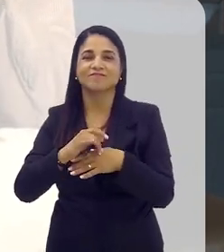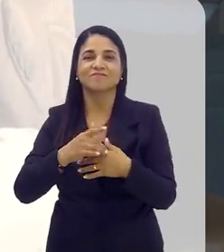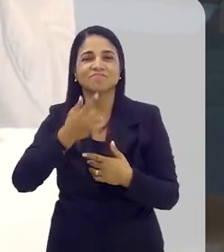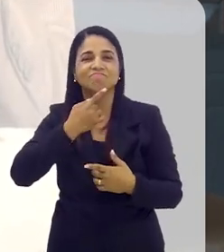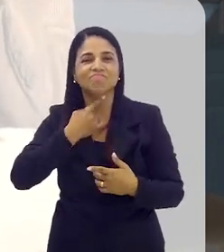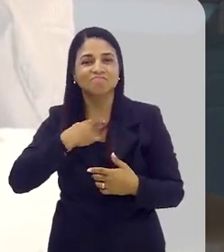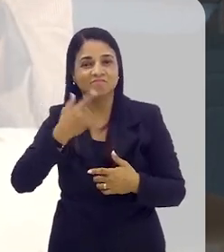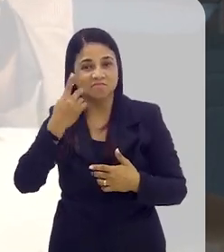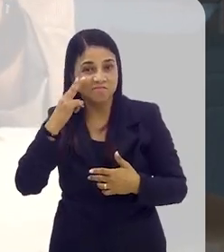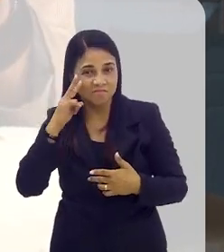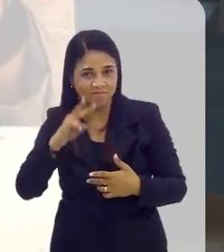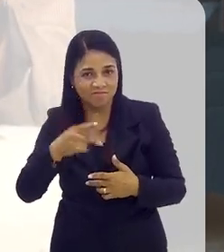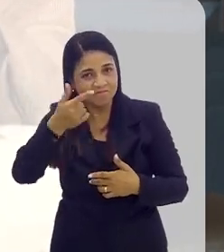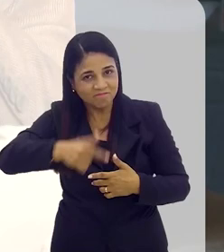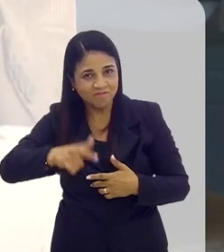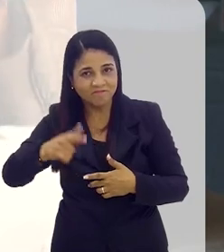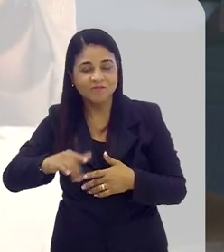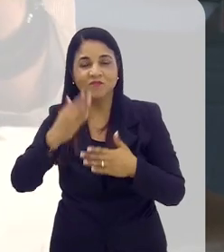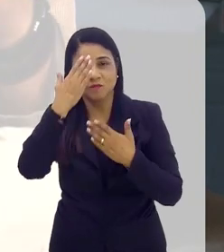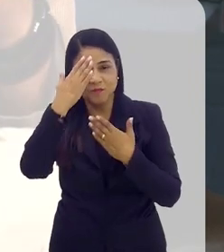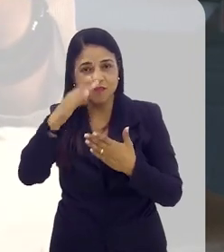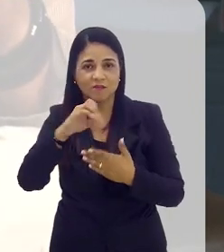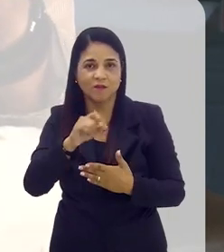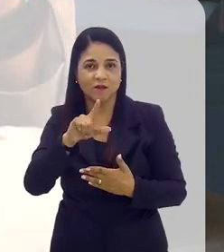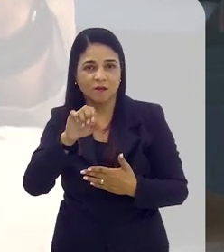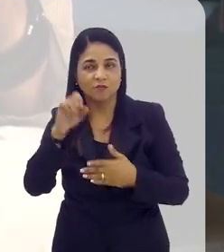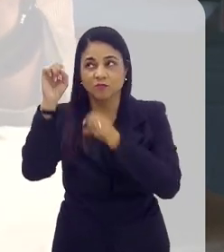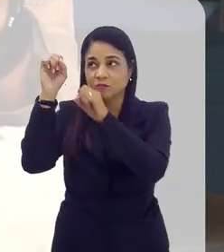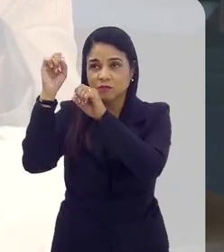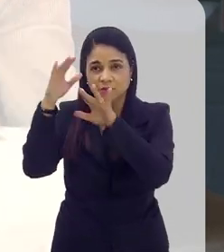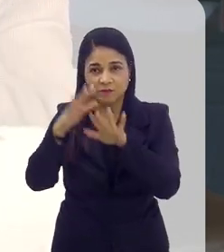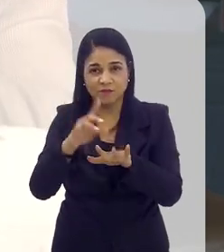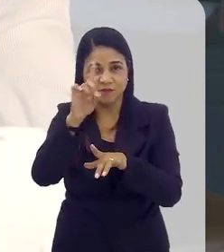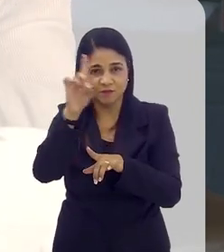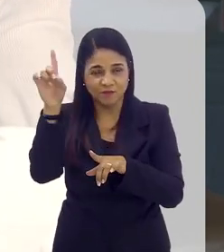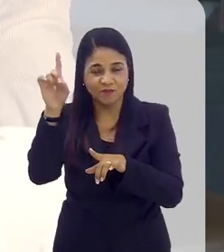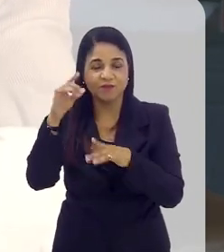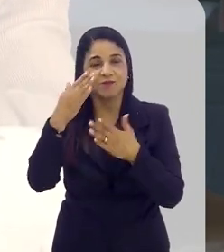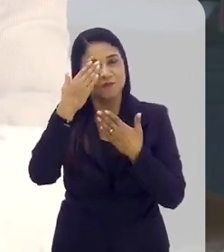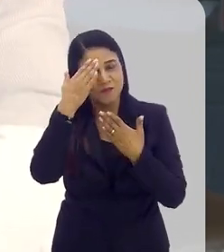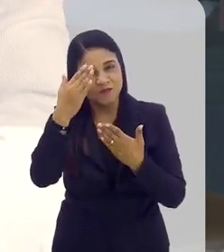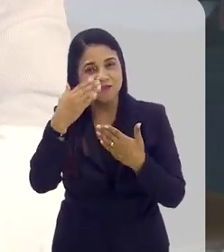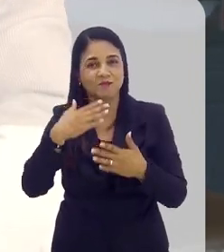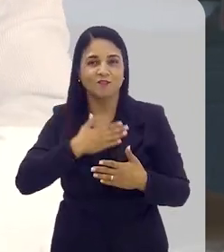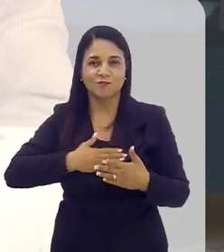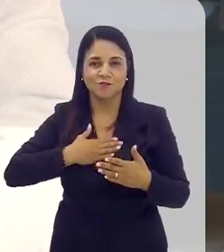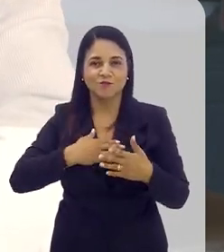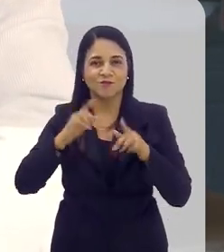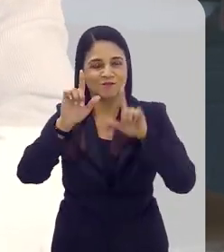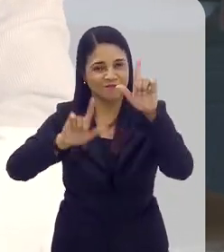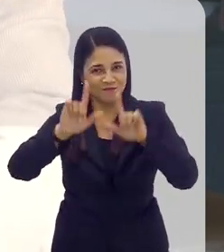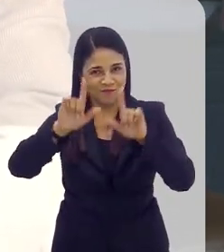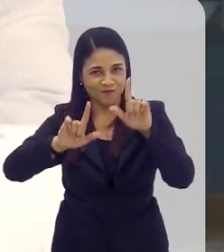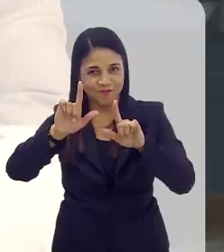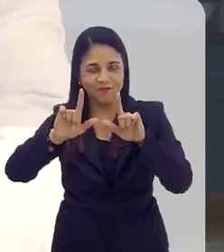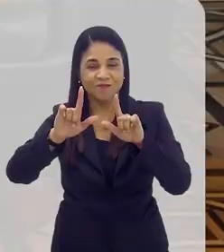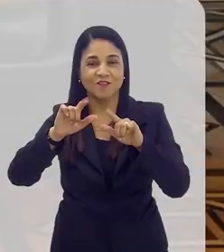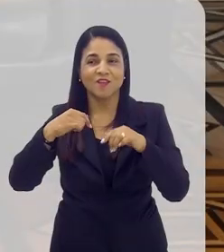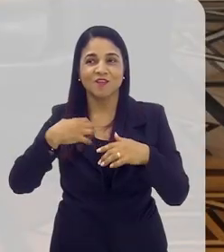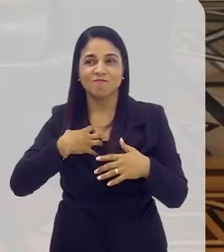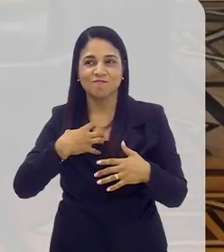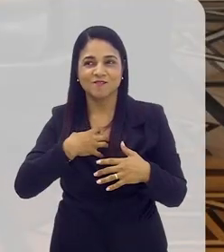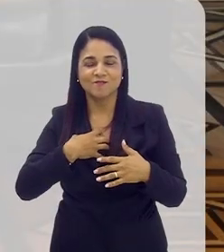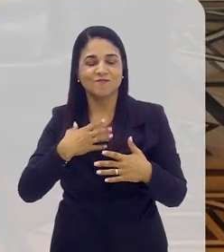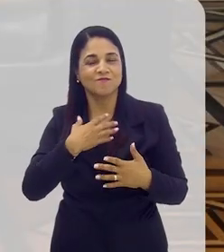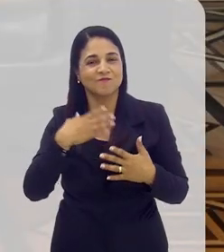canal e assista o nosso programa quantas vezes você desejar. Cláudio, obrigado. Deus te abençoe. Obrigado por